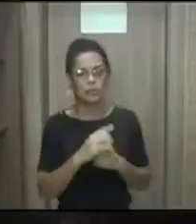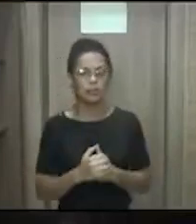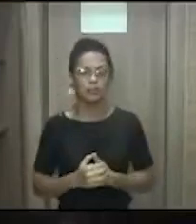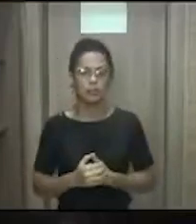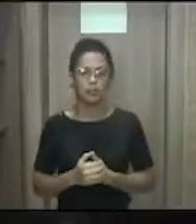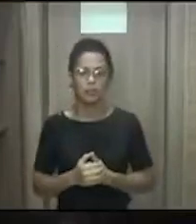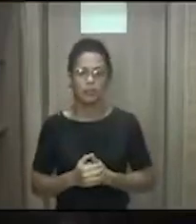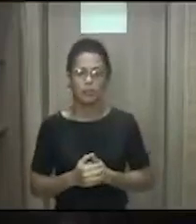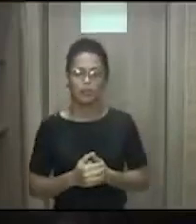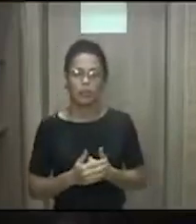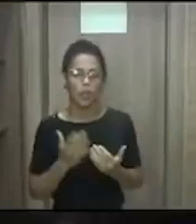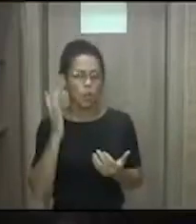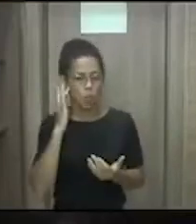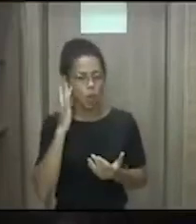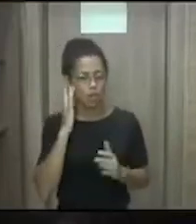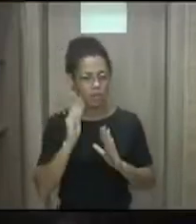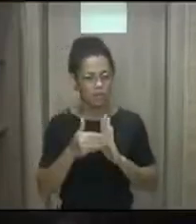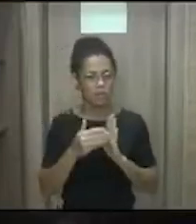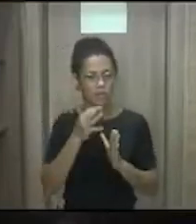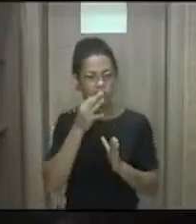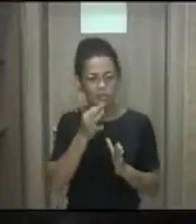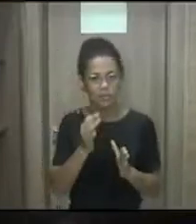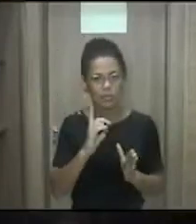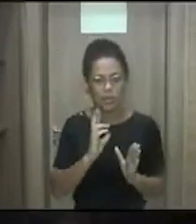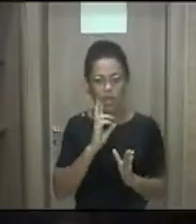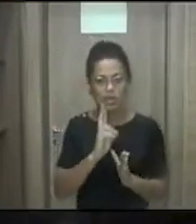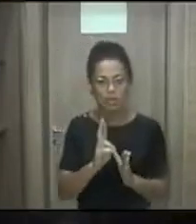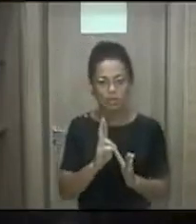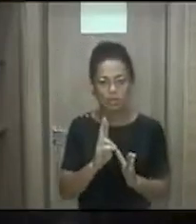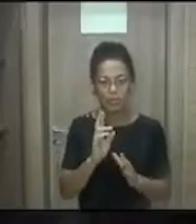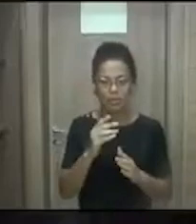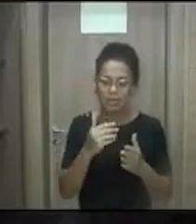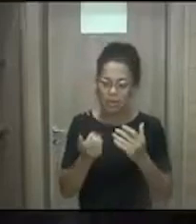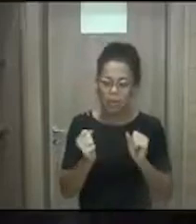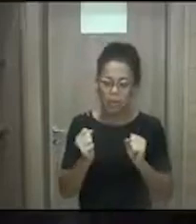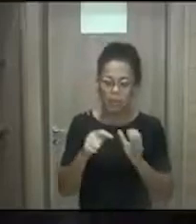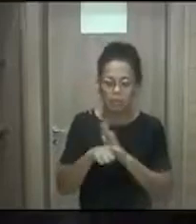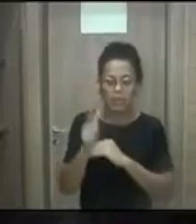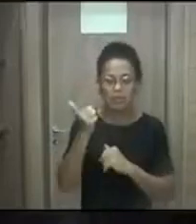Thaís, acho que a gente conseguiu comentar a maior parte, qualquer coisa, depois a gente volta.